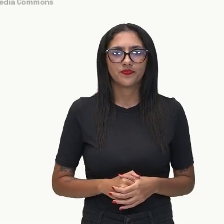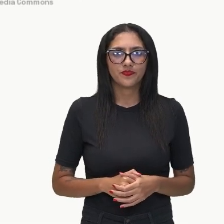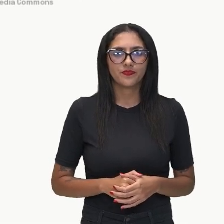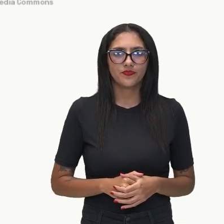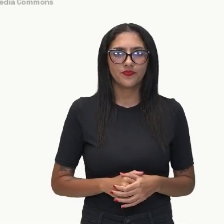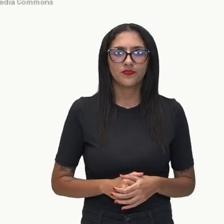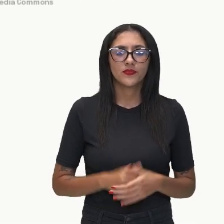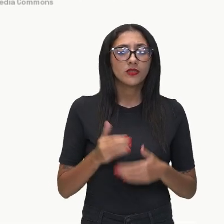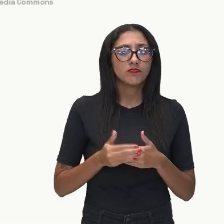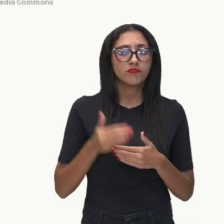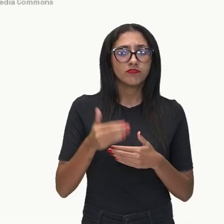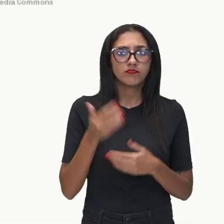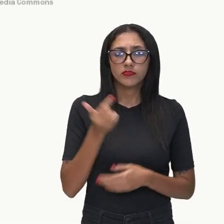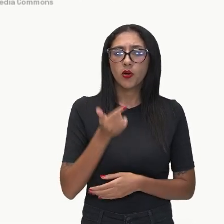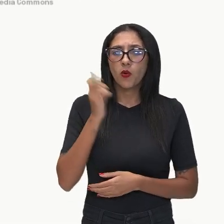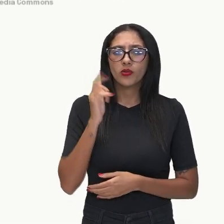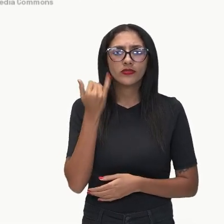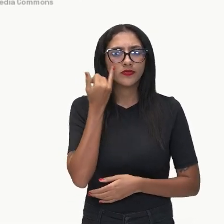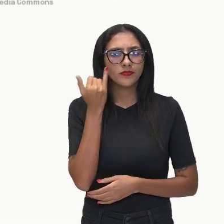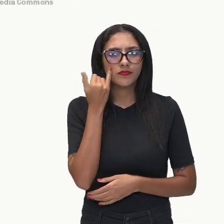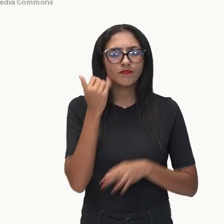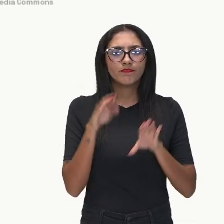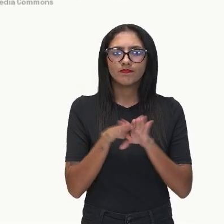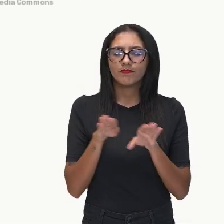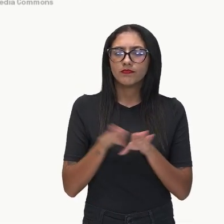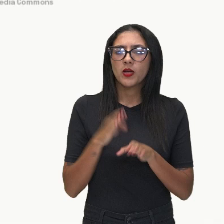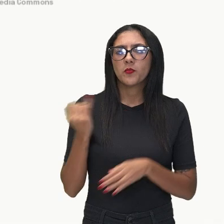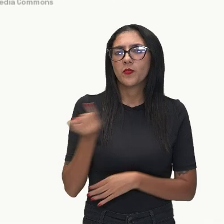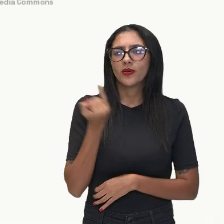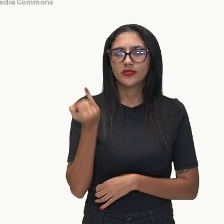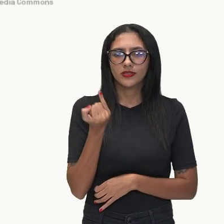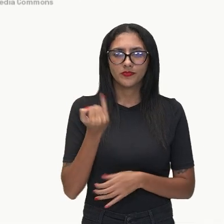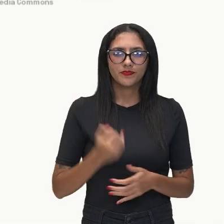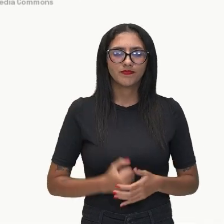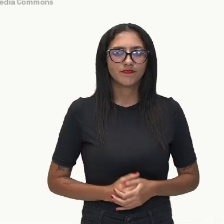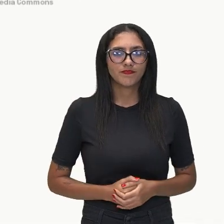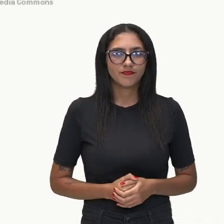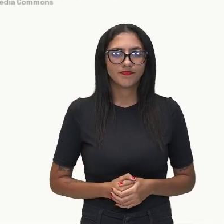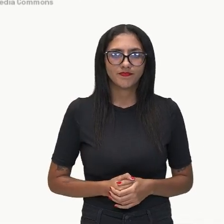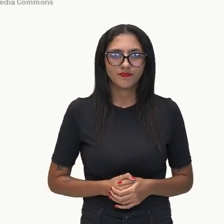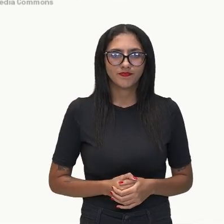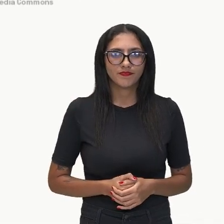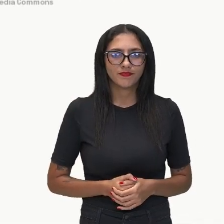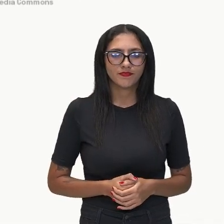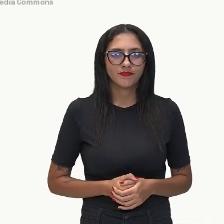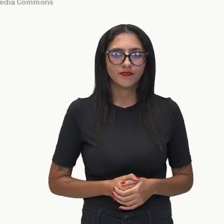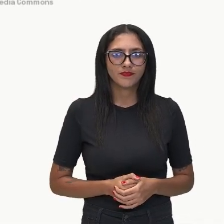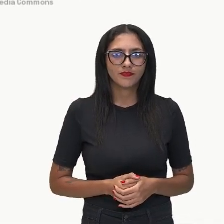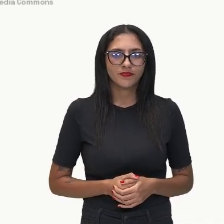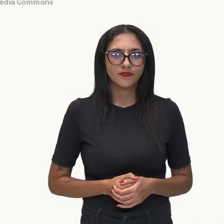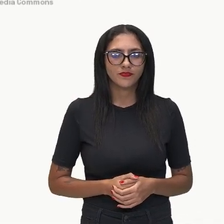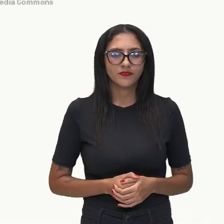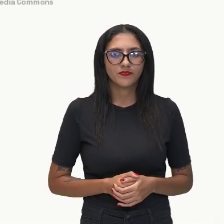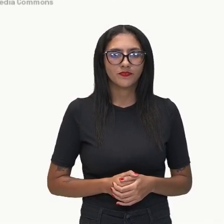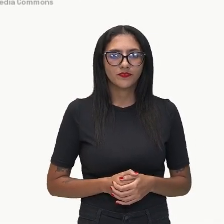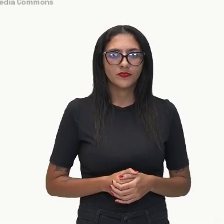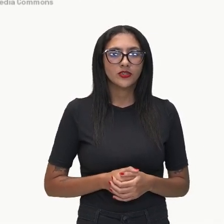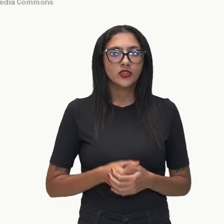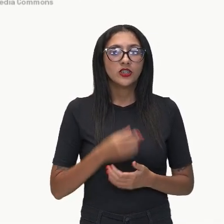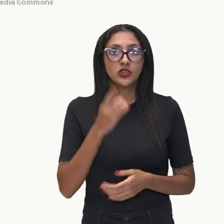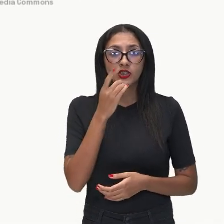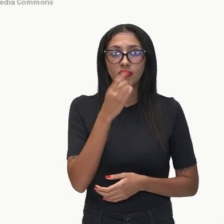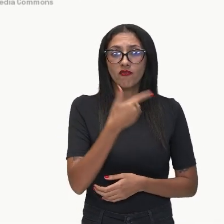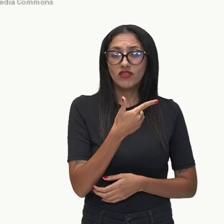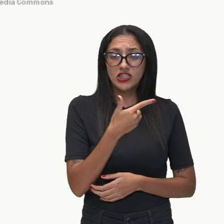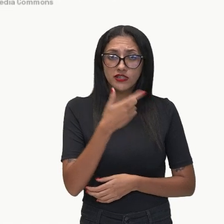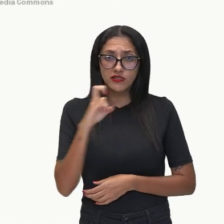mais algumas datas que foram importantes nesses eventos finais. Vamos observar aqui no dia 25